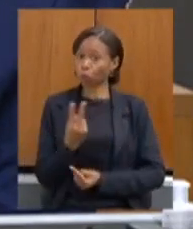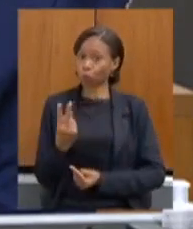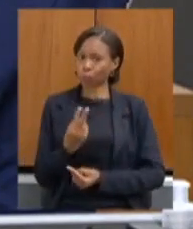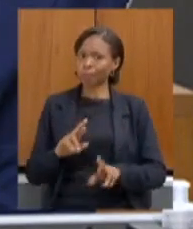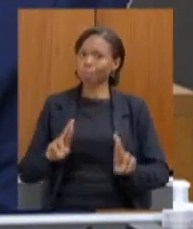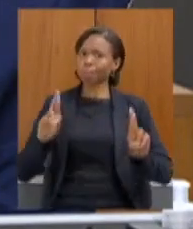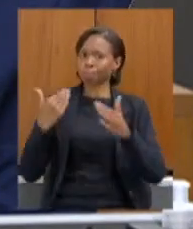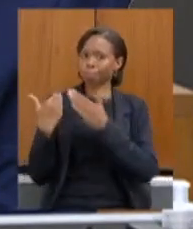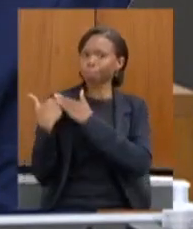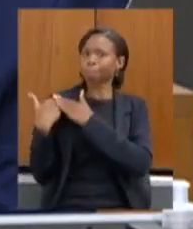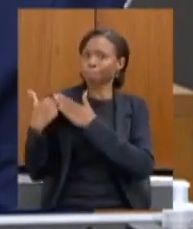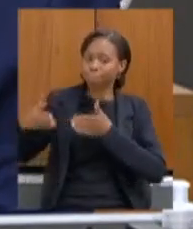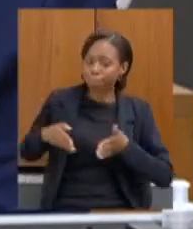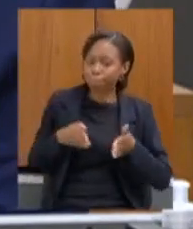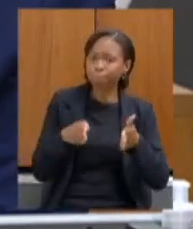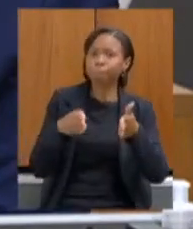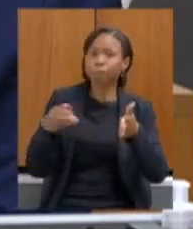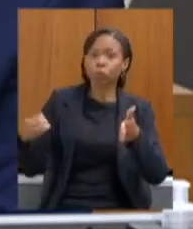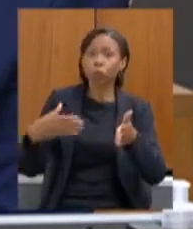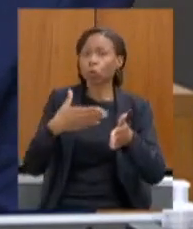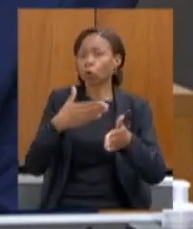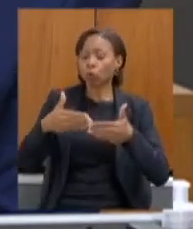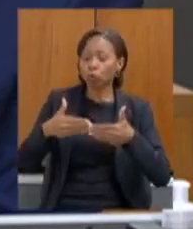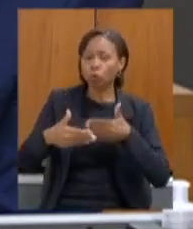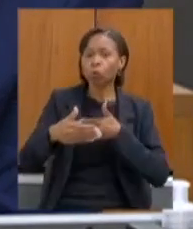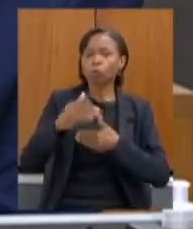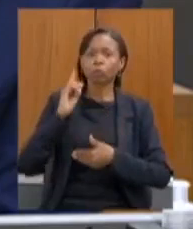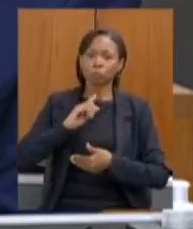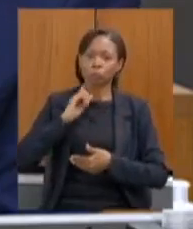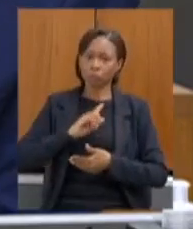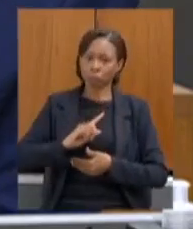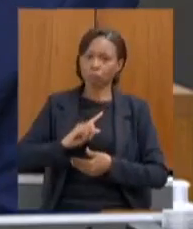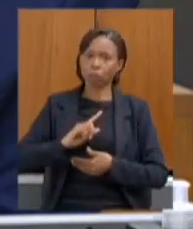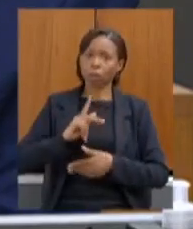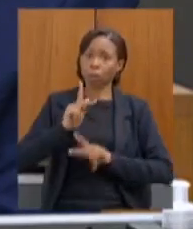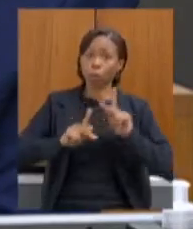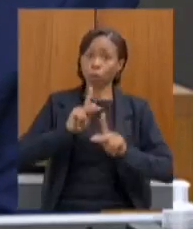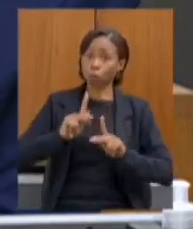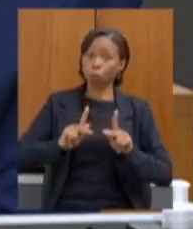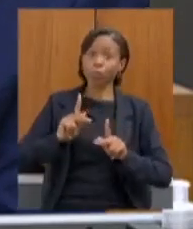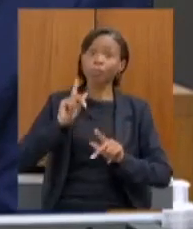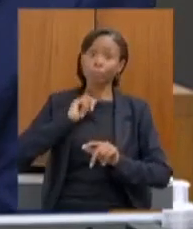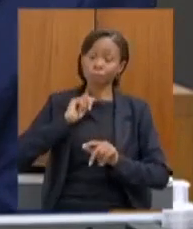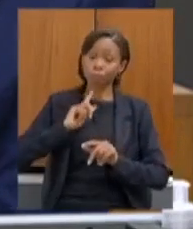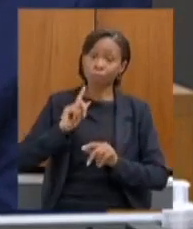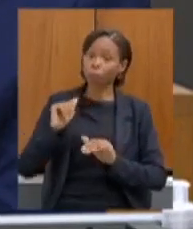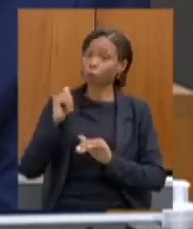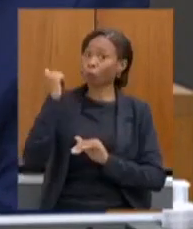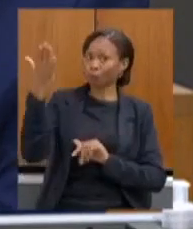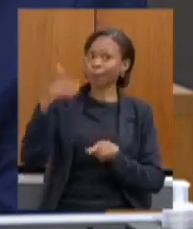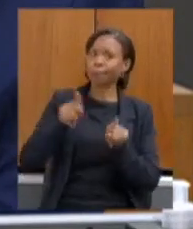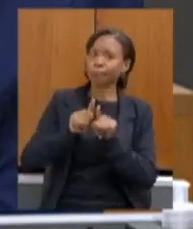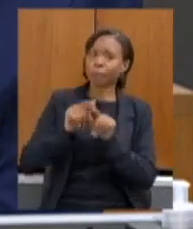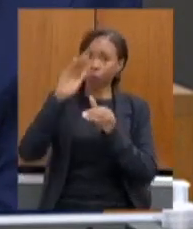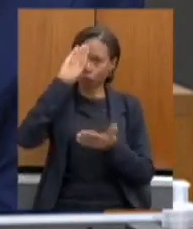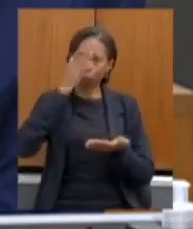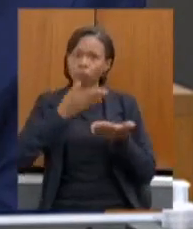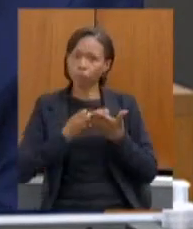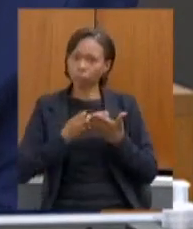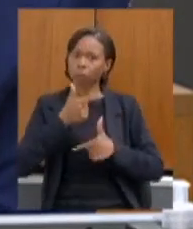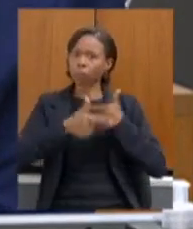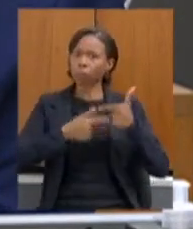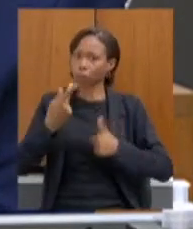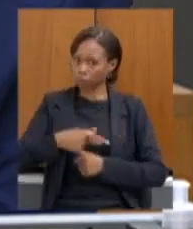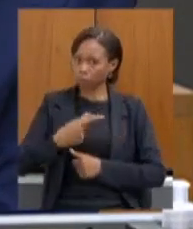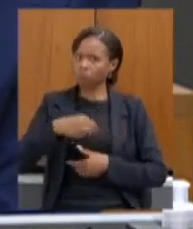Estado de Minas Gerais, para os 21 milhões de mineiros que estão lá fora confiando no trabalho de todos nós que estamos aqui dentro. Então,